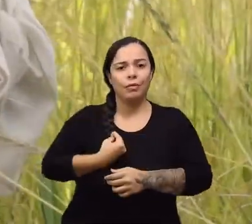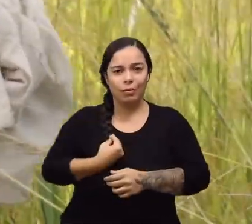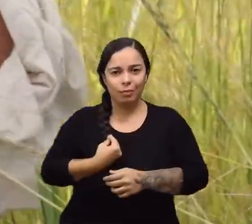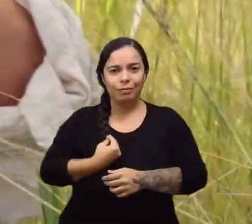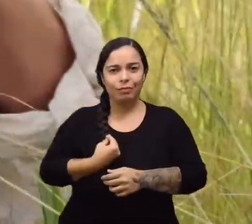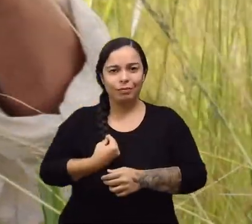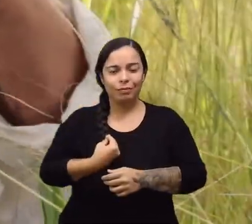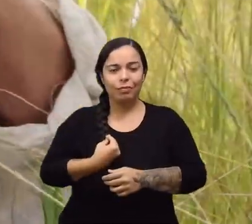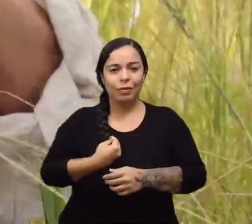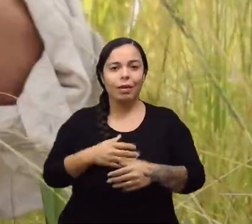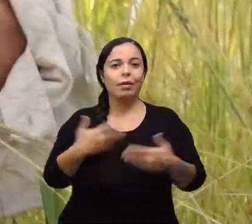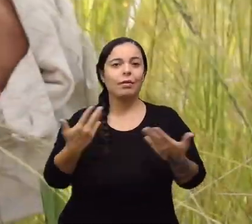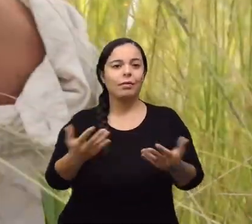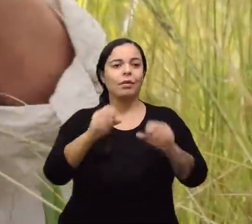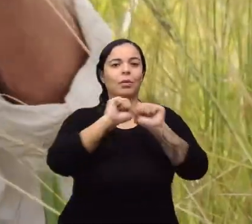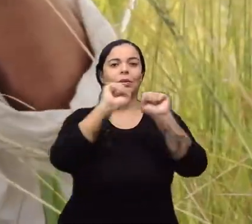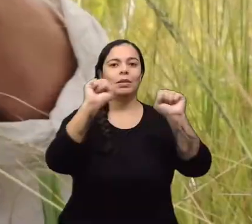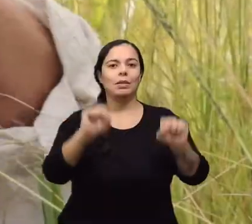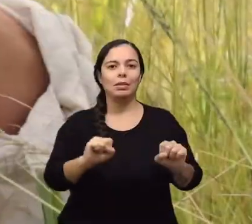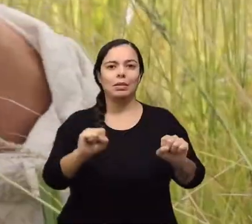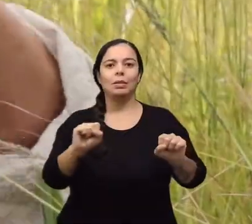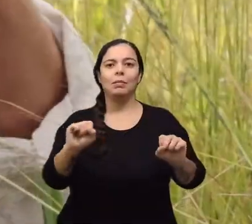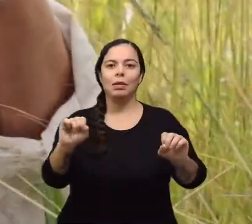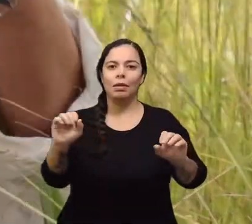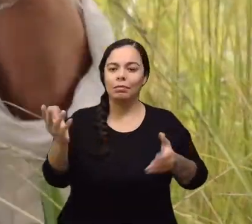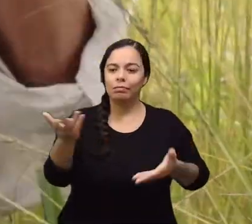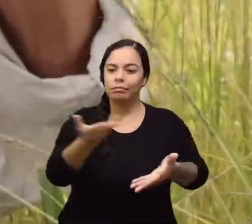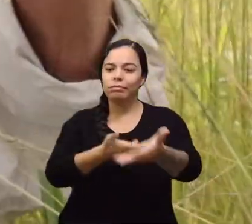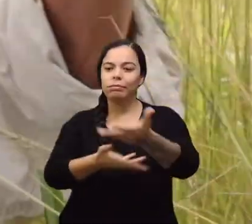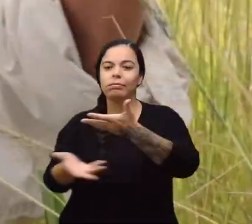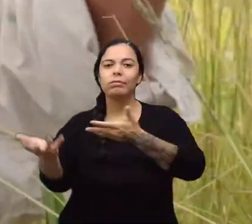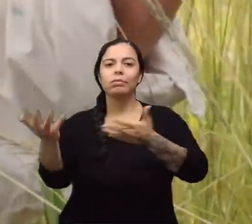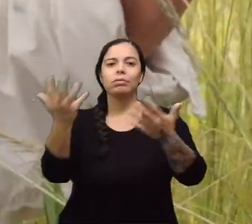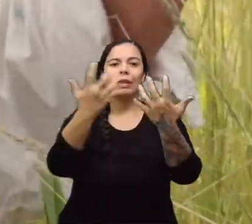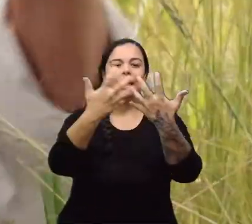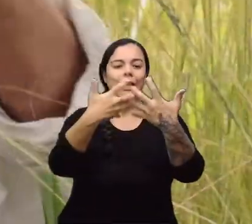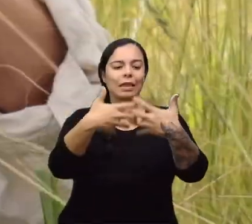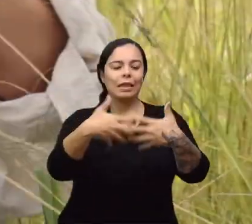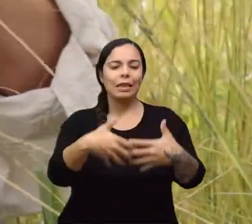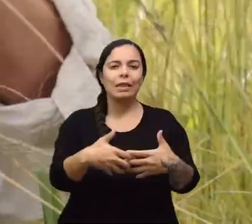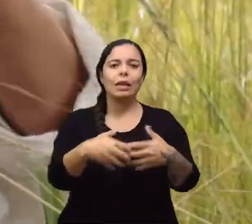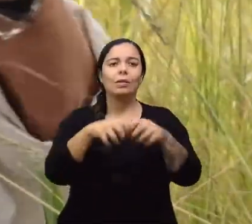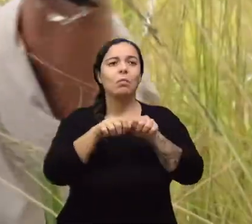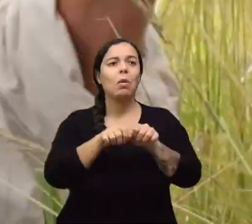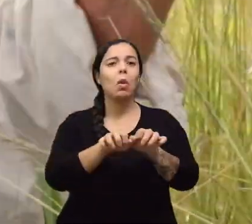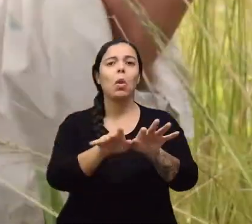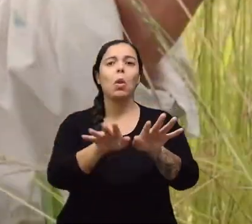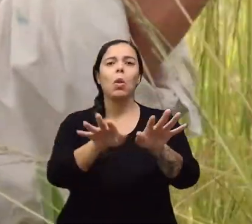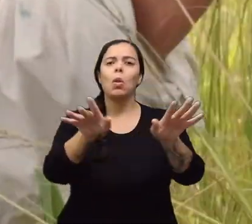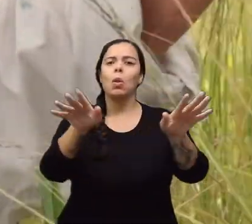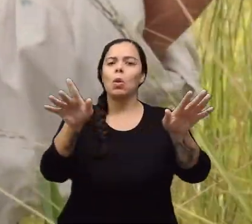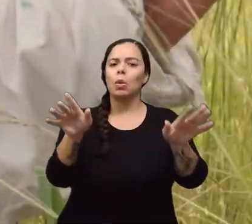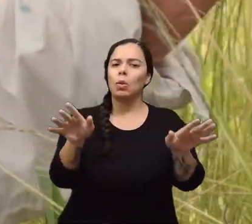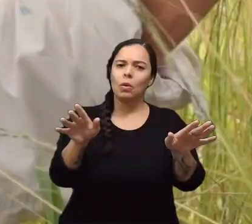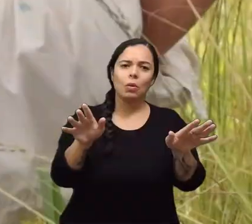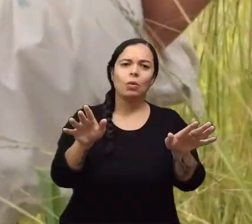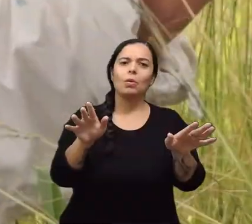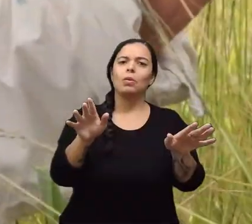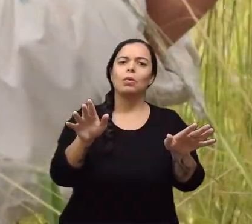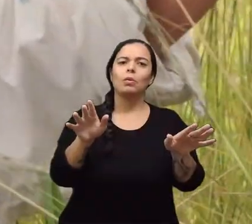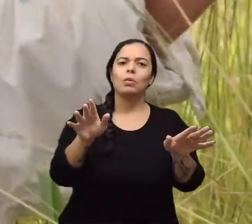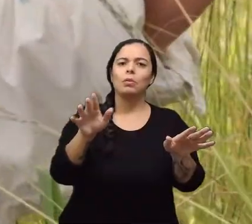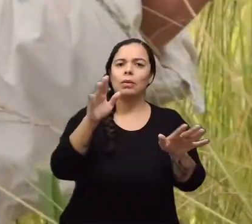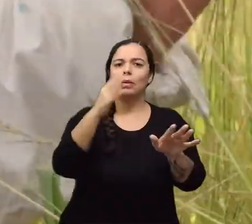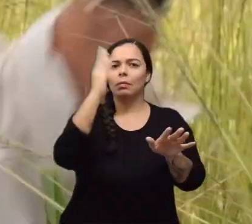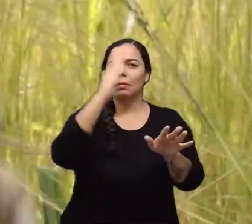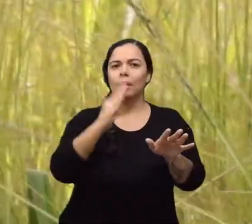esse sistema integrado de sítios, né, ele está disperso por parte significativa da faixa